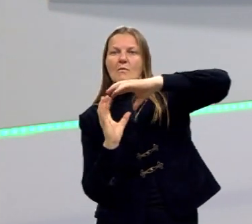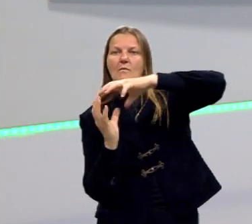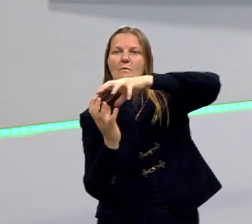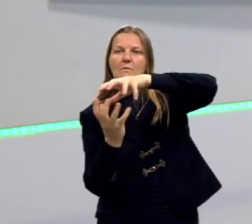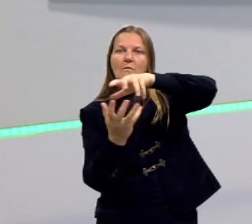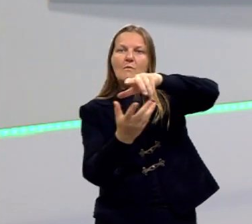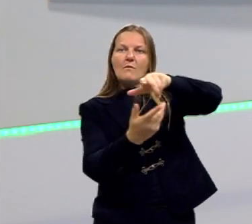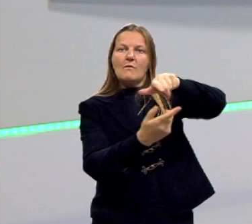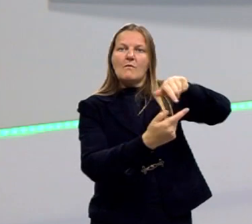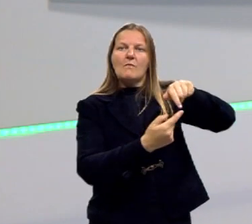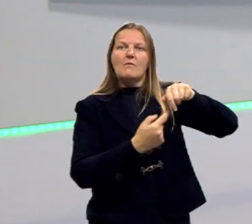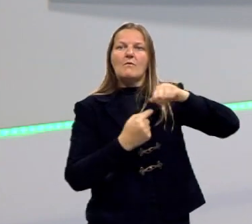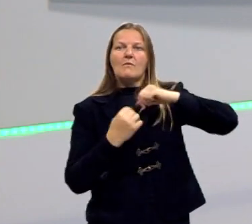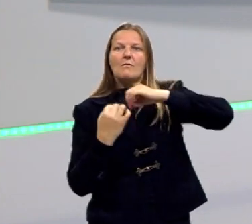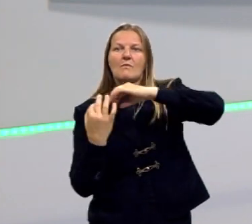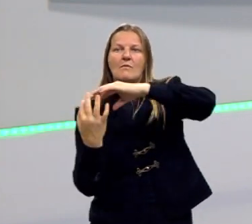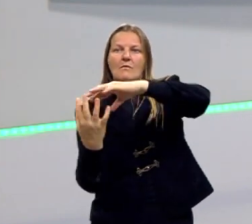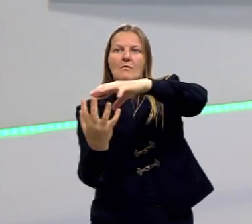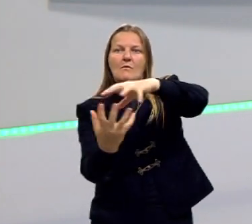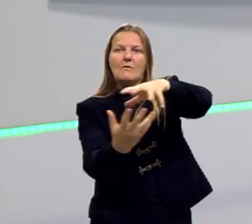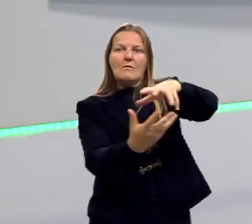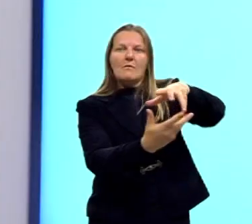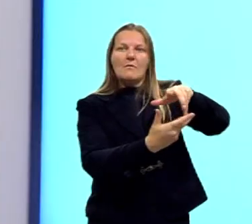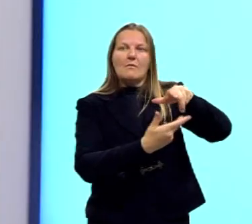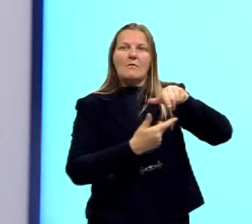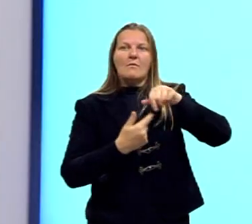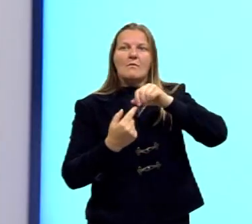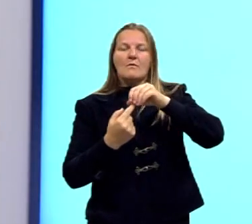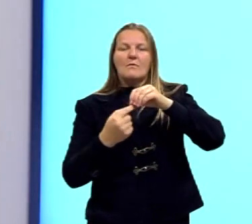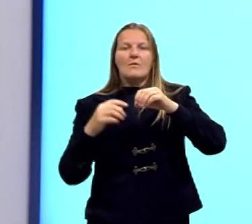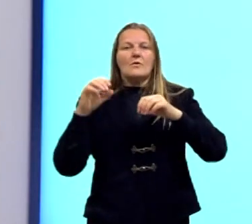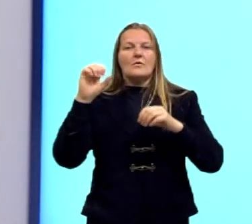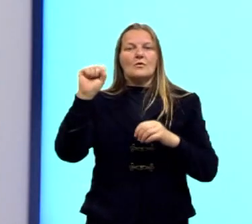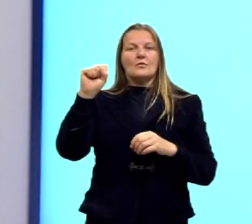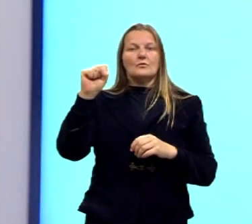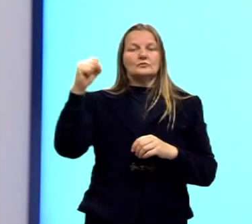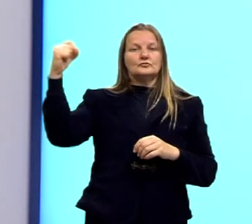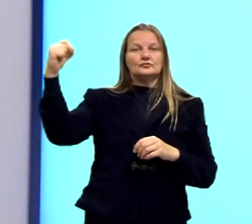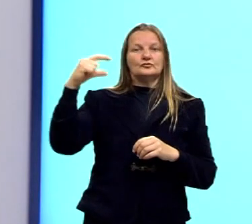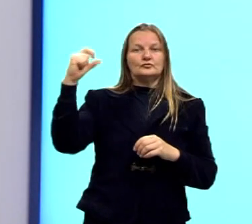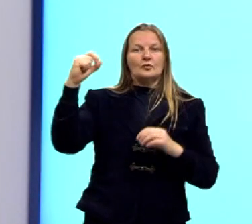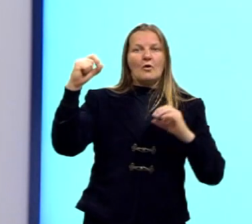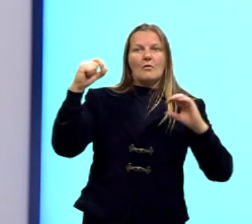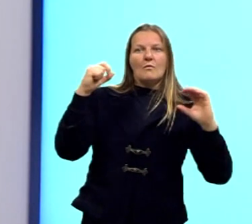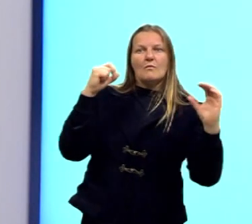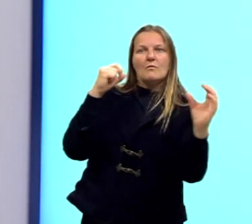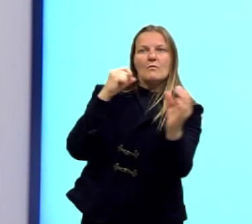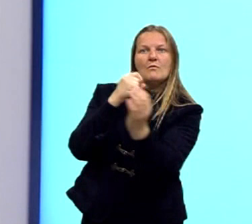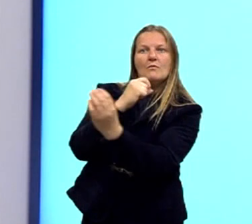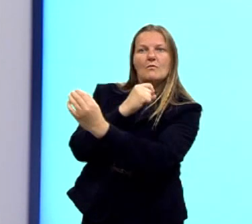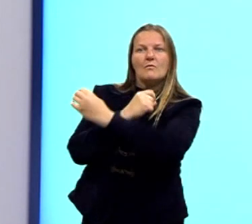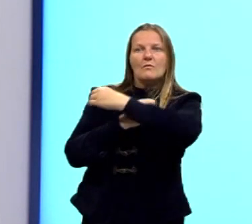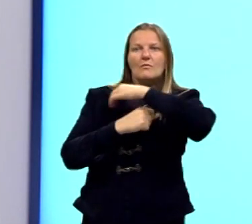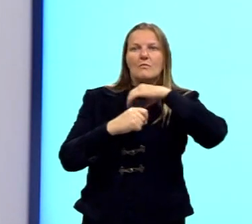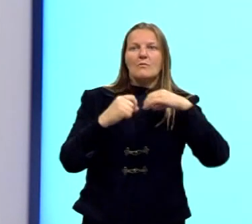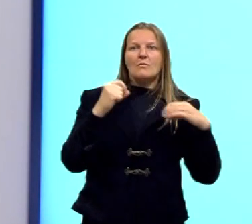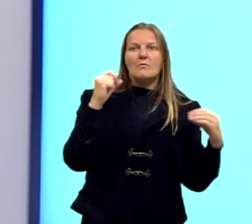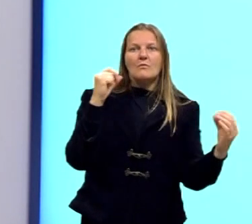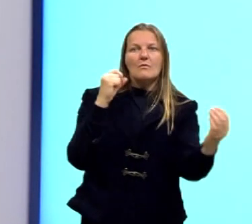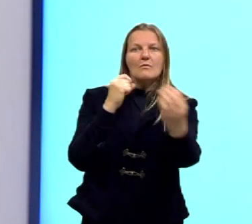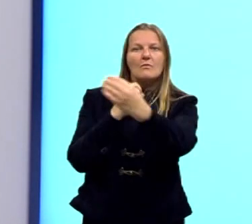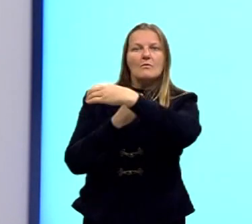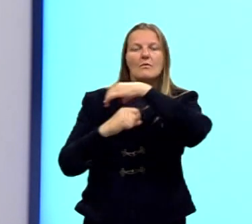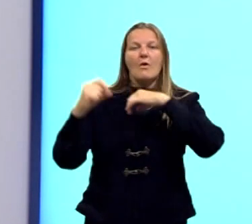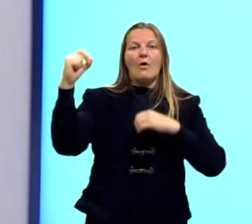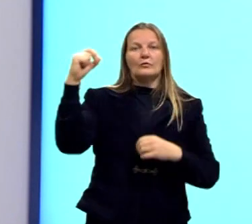faz um movimento de translação em torno do sol claro que o movimento do elétron não é tão bem organizado né ele já